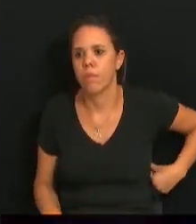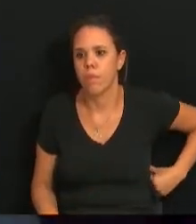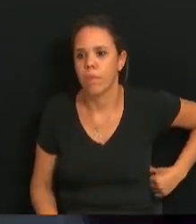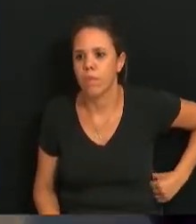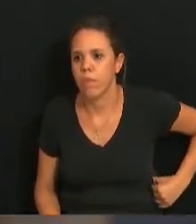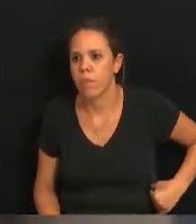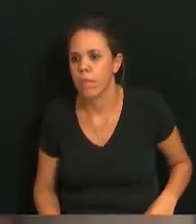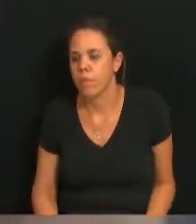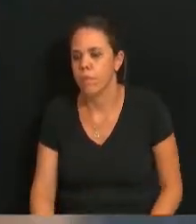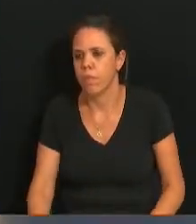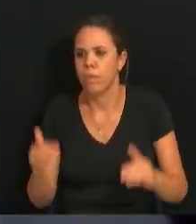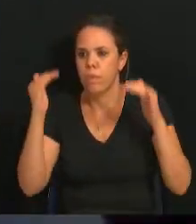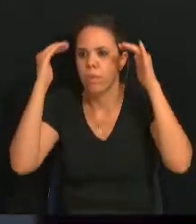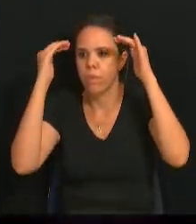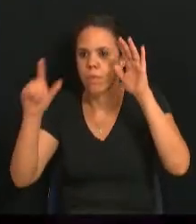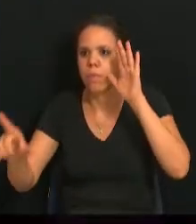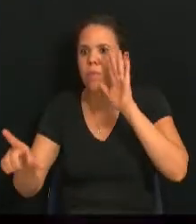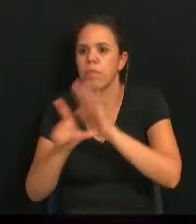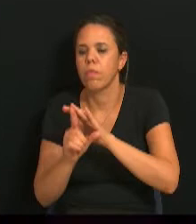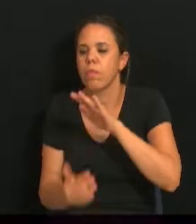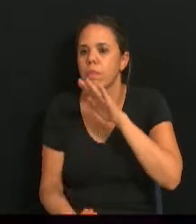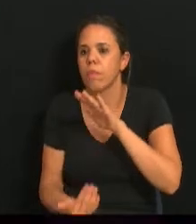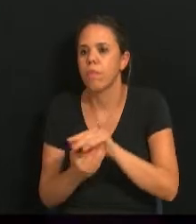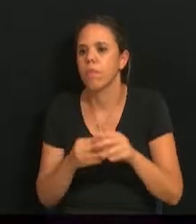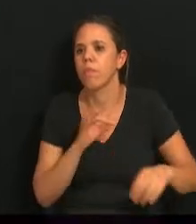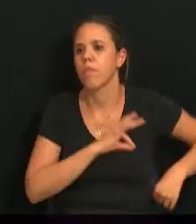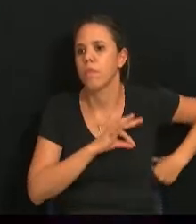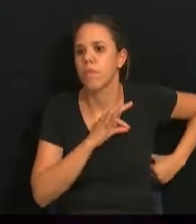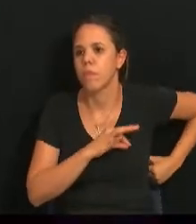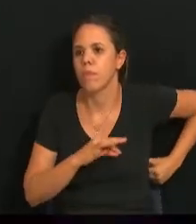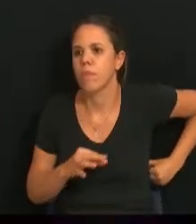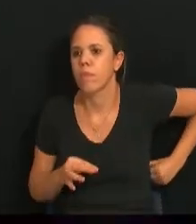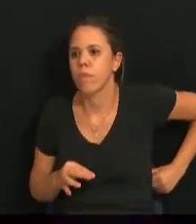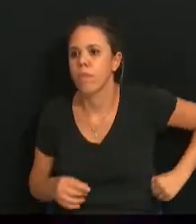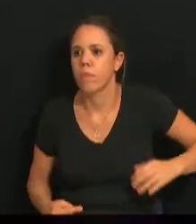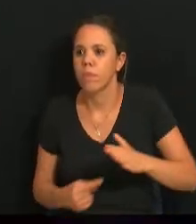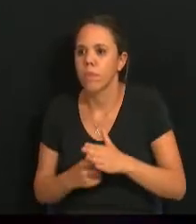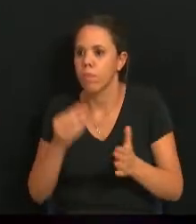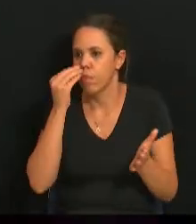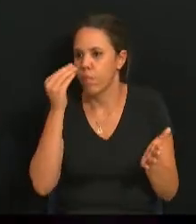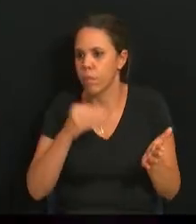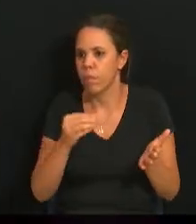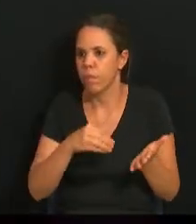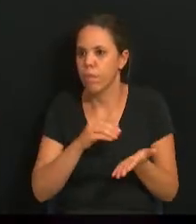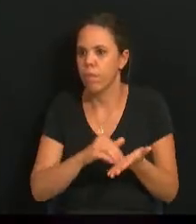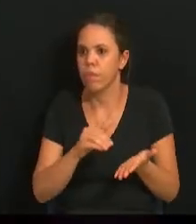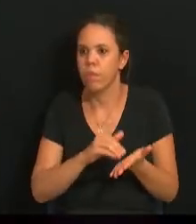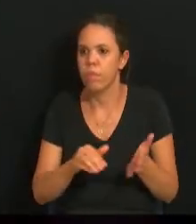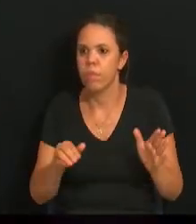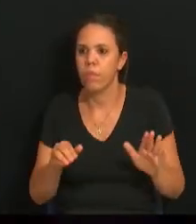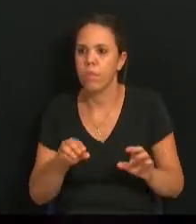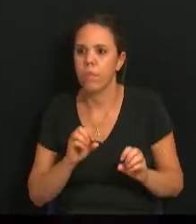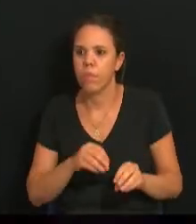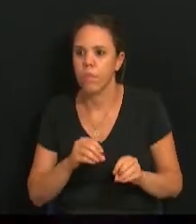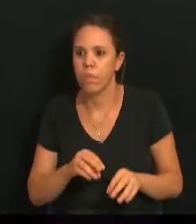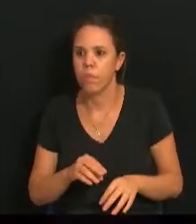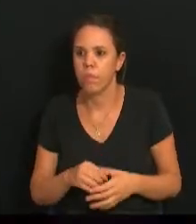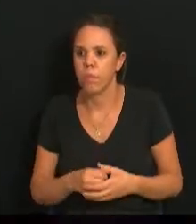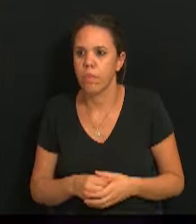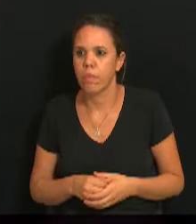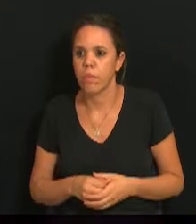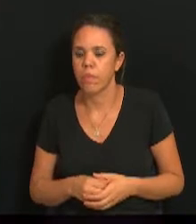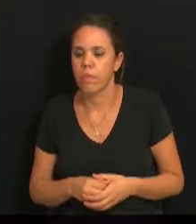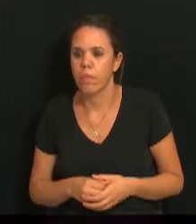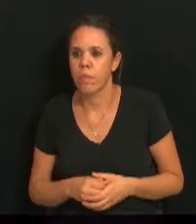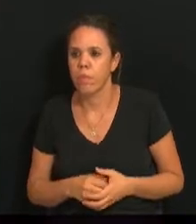o cumprimento da lei do piso, denunciando o descaso da Secretaria de Educação em relação à não aplicação.